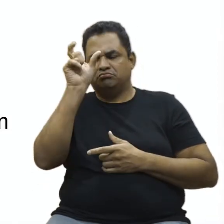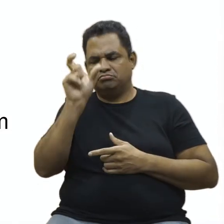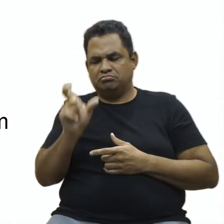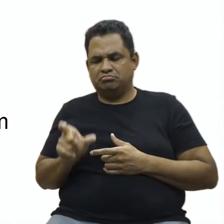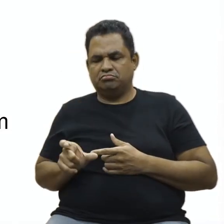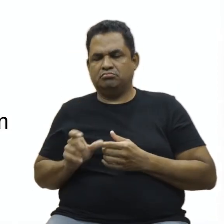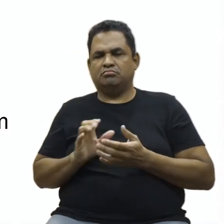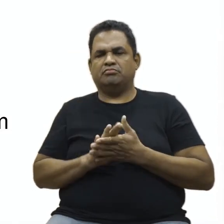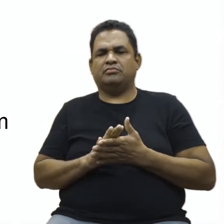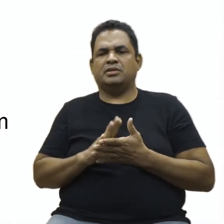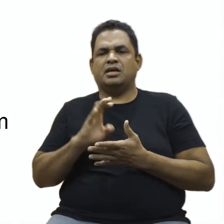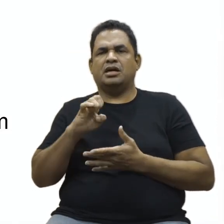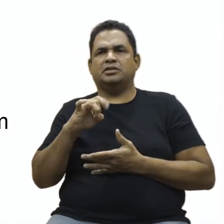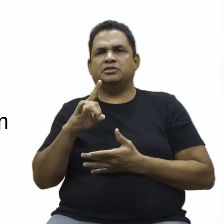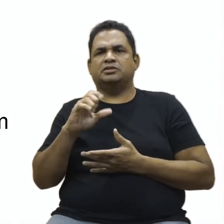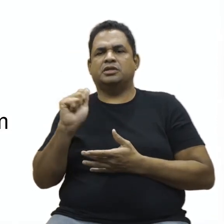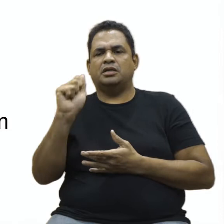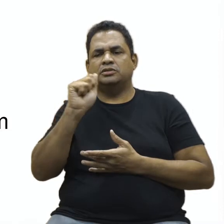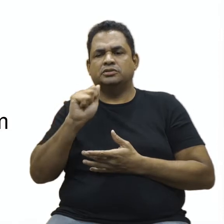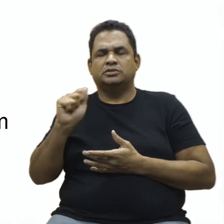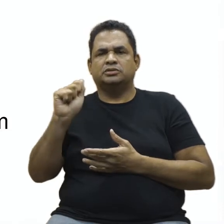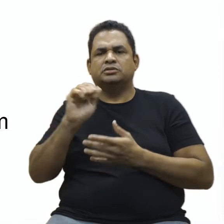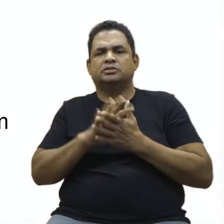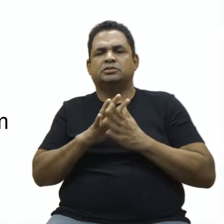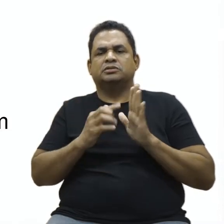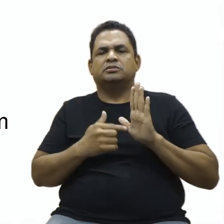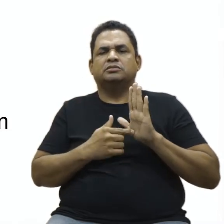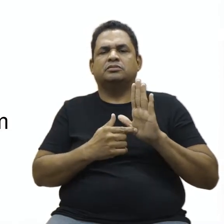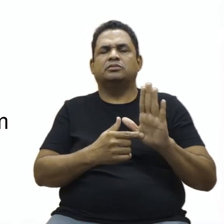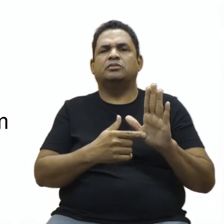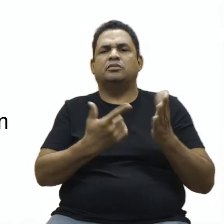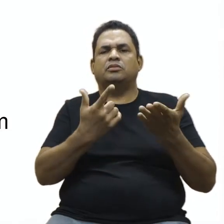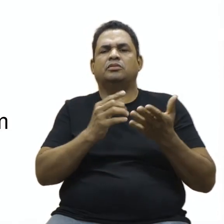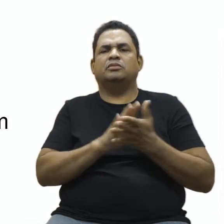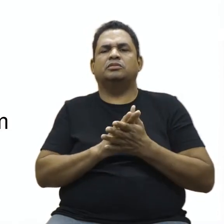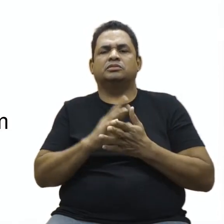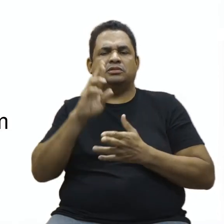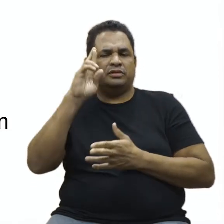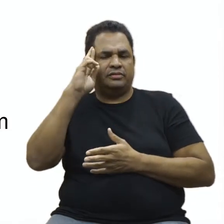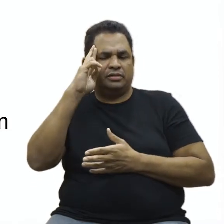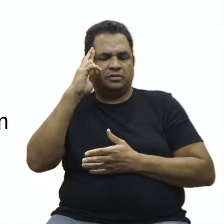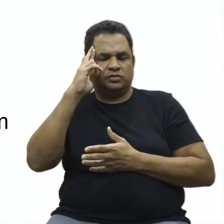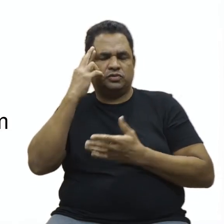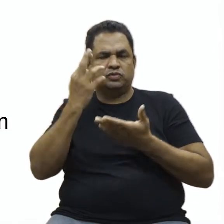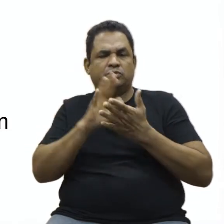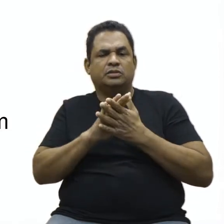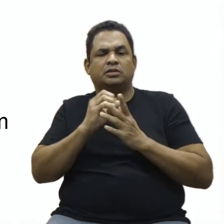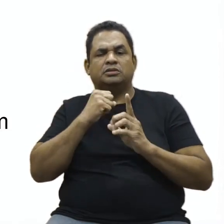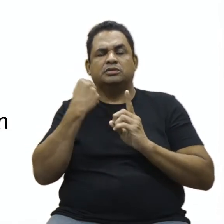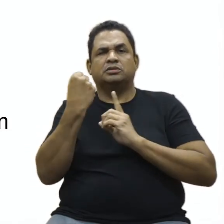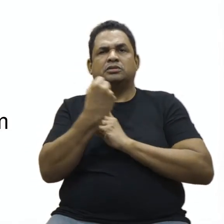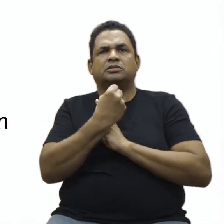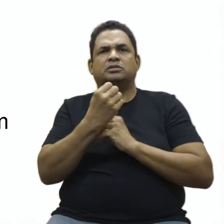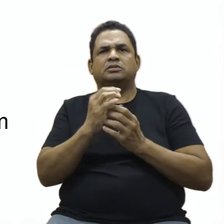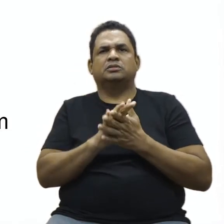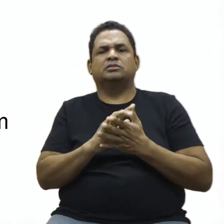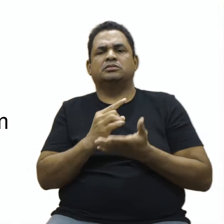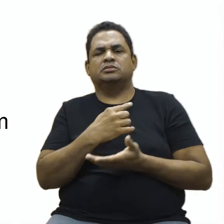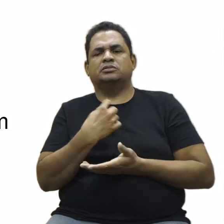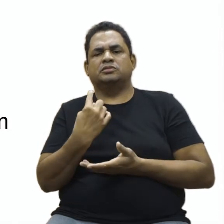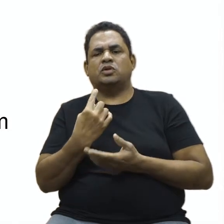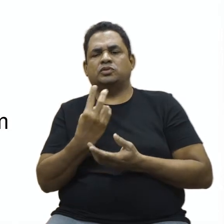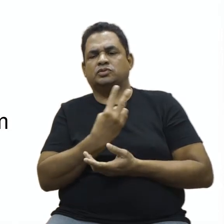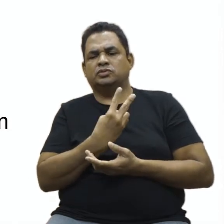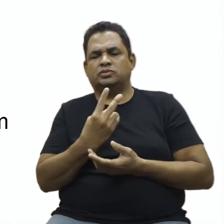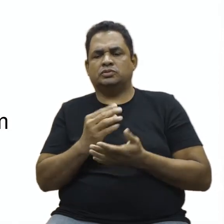personagem argentino, né? Que traz essas reflexões sobre a sociedade. Então, a gente aqui da Sociologia, tanto eu como a professora